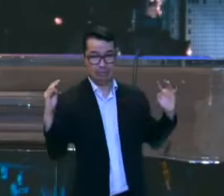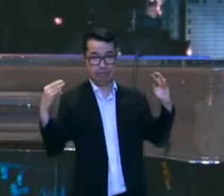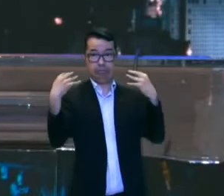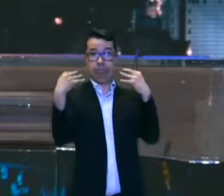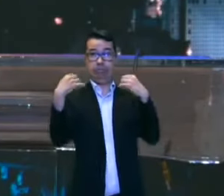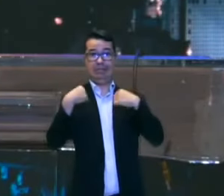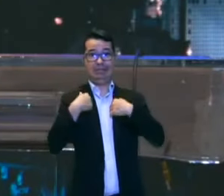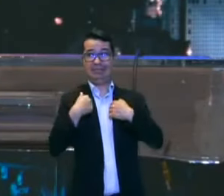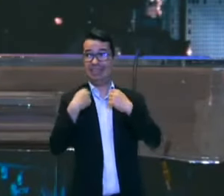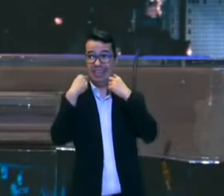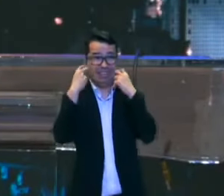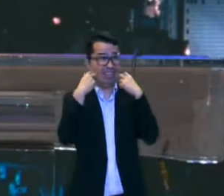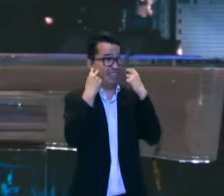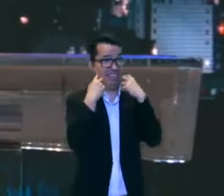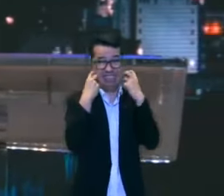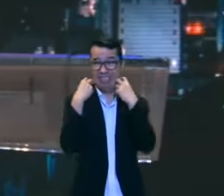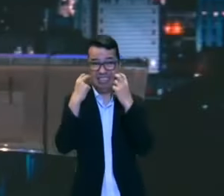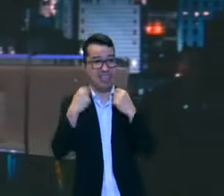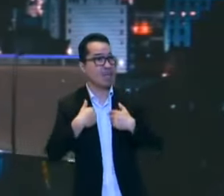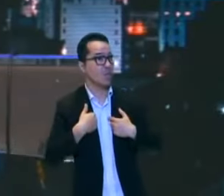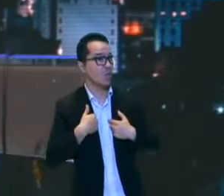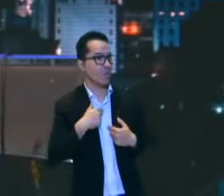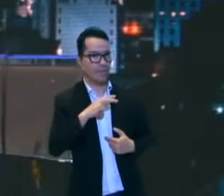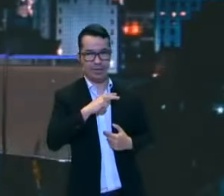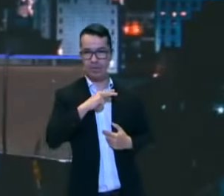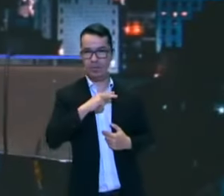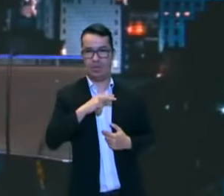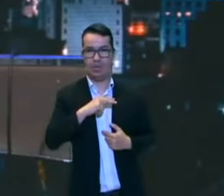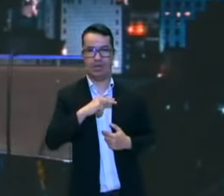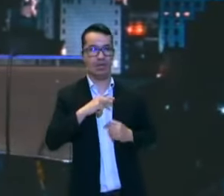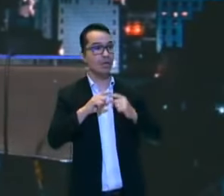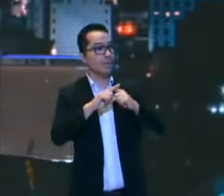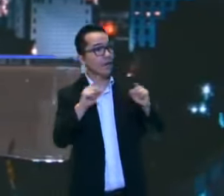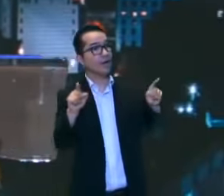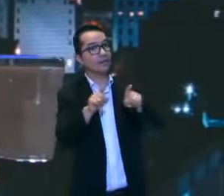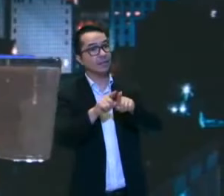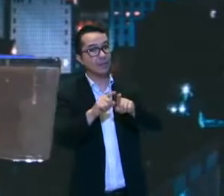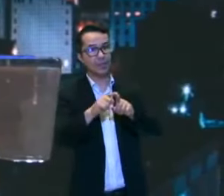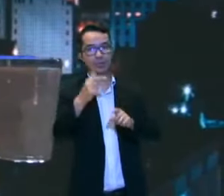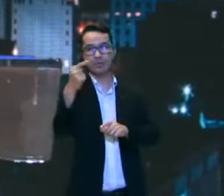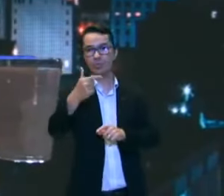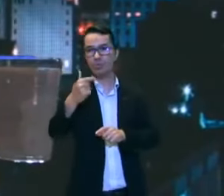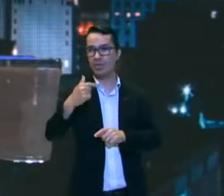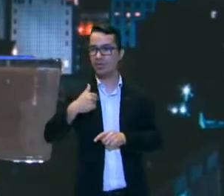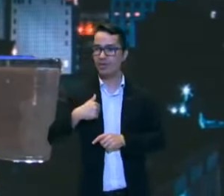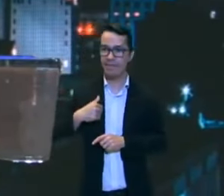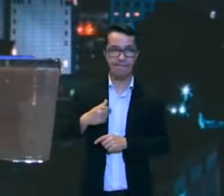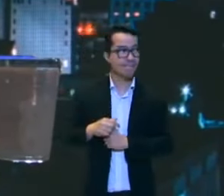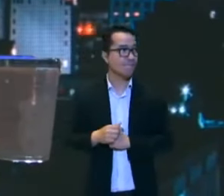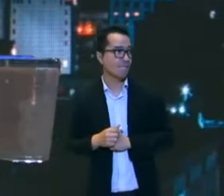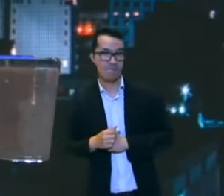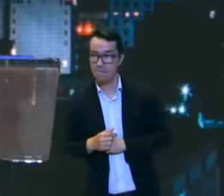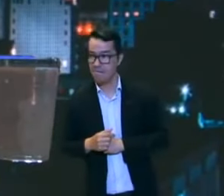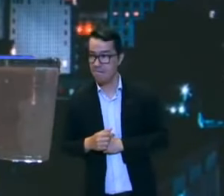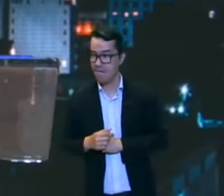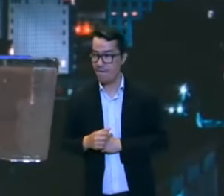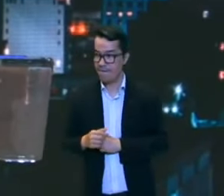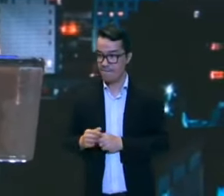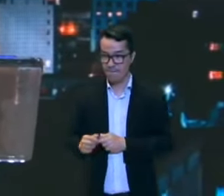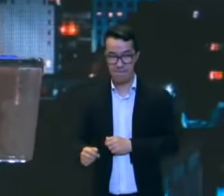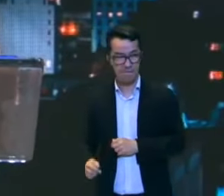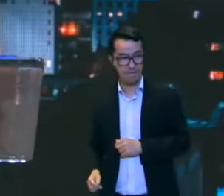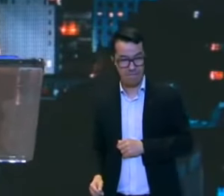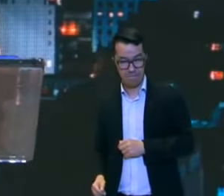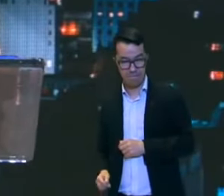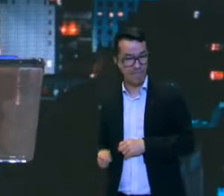outro tropeçar. E a Bíblia fala dessas 2 armadilhas que o inimigo usa para minar a fé no meio do povo